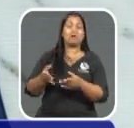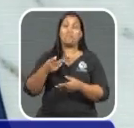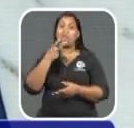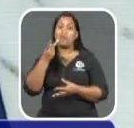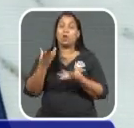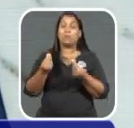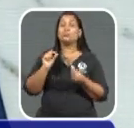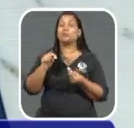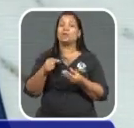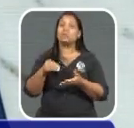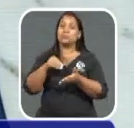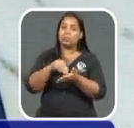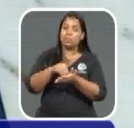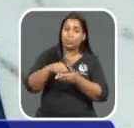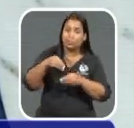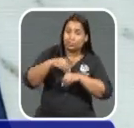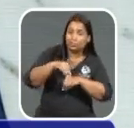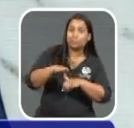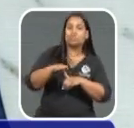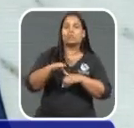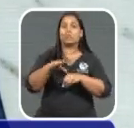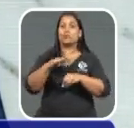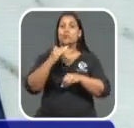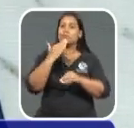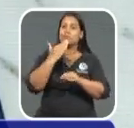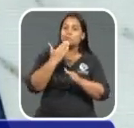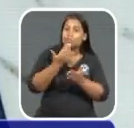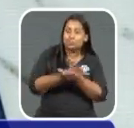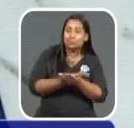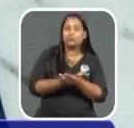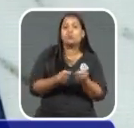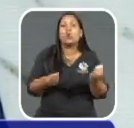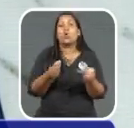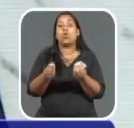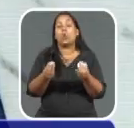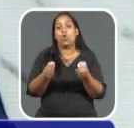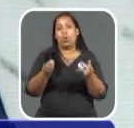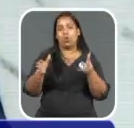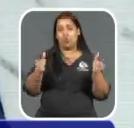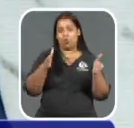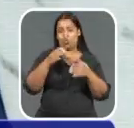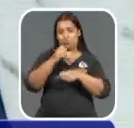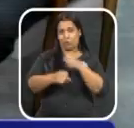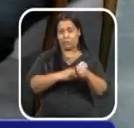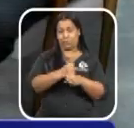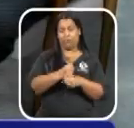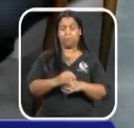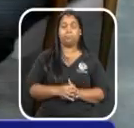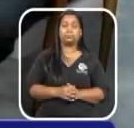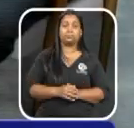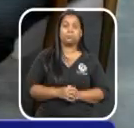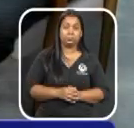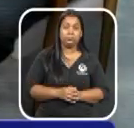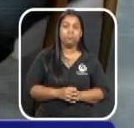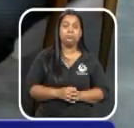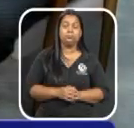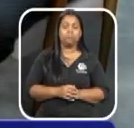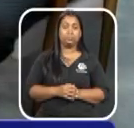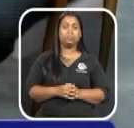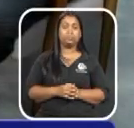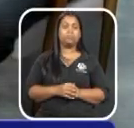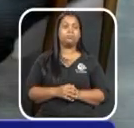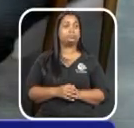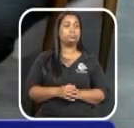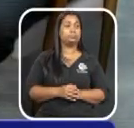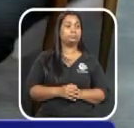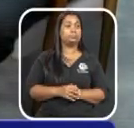fala tanto, que são as indicações, os requerimentos. Como que foi esse último ano nessa seara? Muito bem lembrado, Maria.